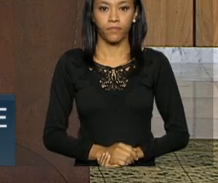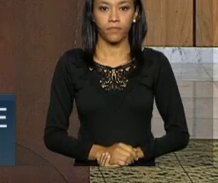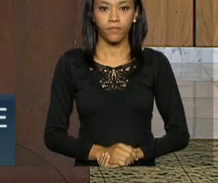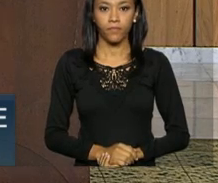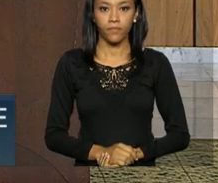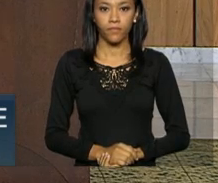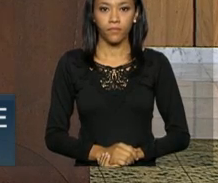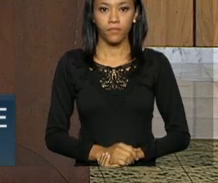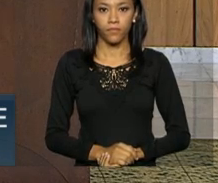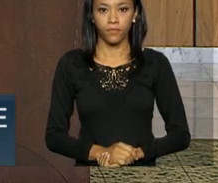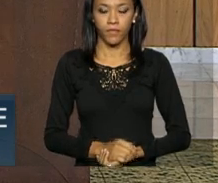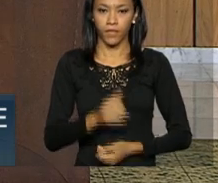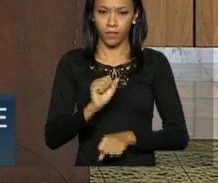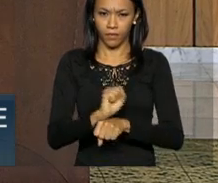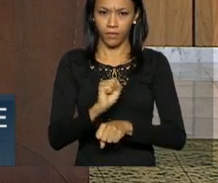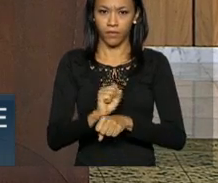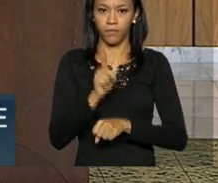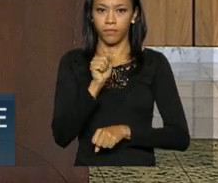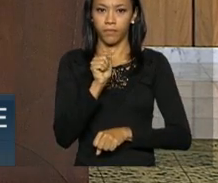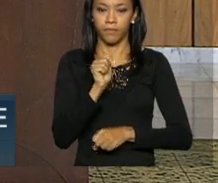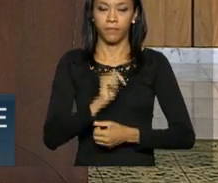Deixa eu tomar uma água, só um instante.